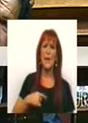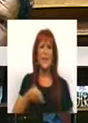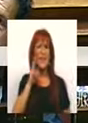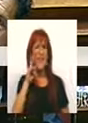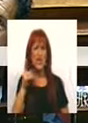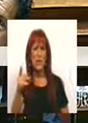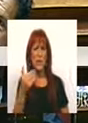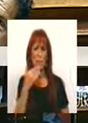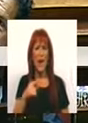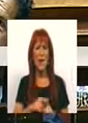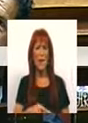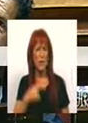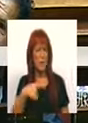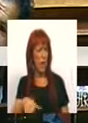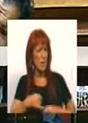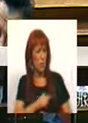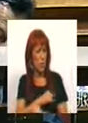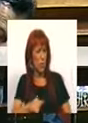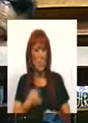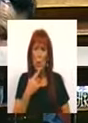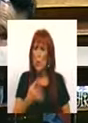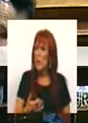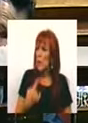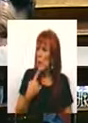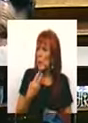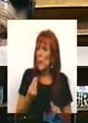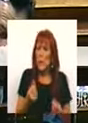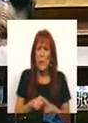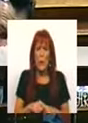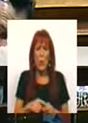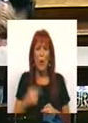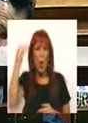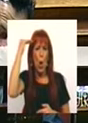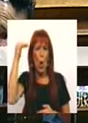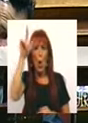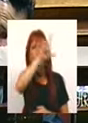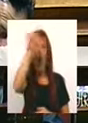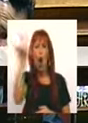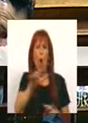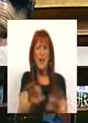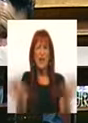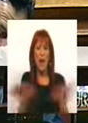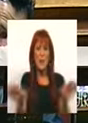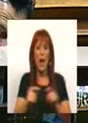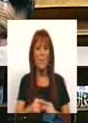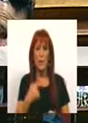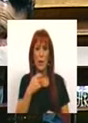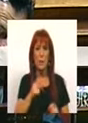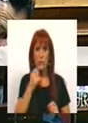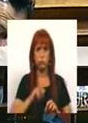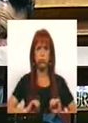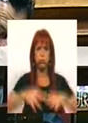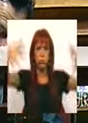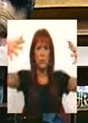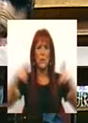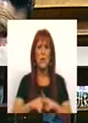dirigentes a uma intolerância que eu diria de matriz norte-coreana. É a escalada infrene